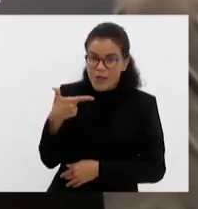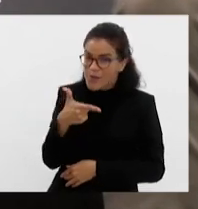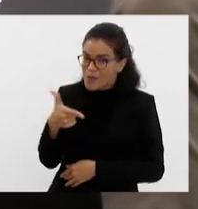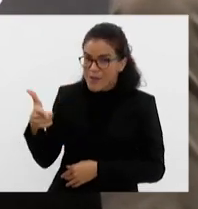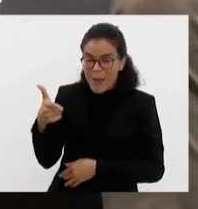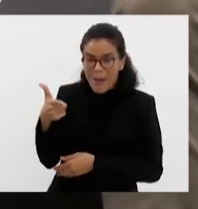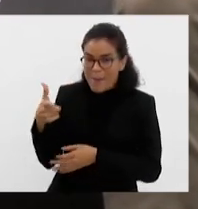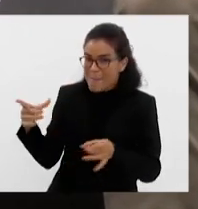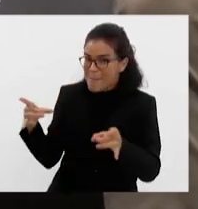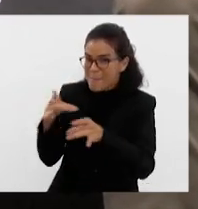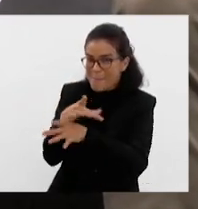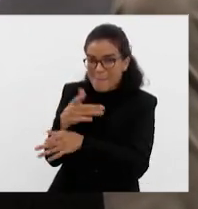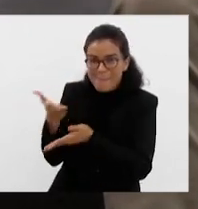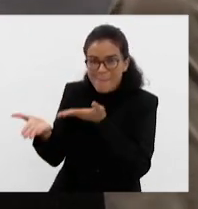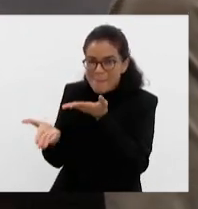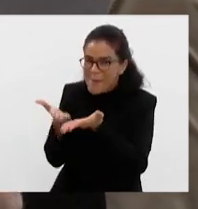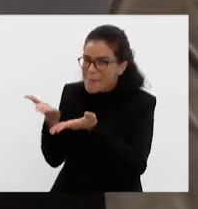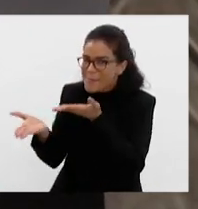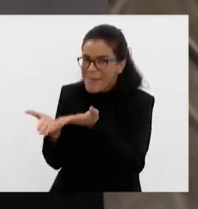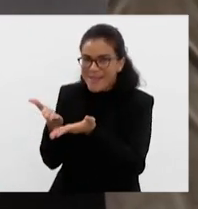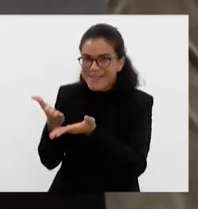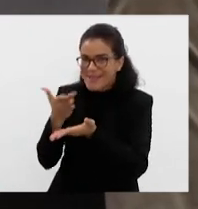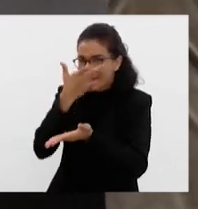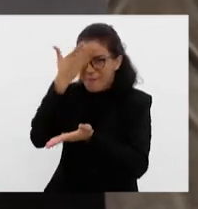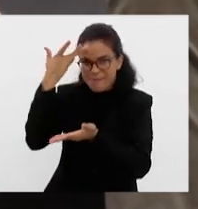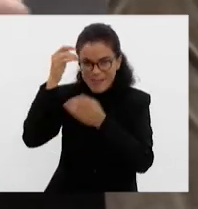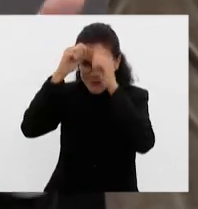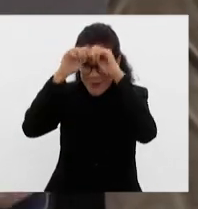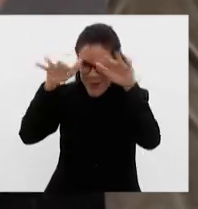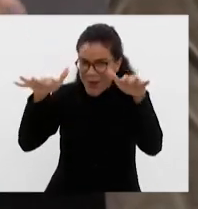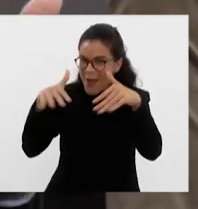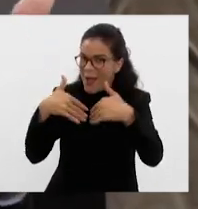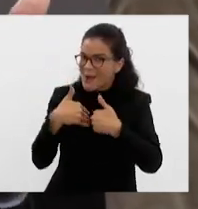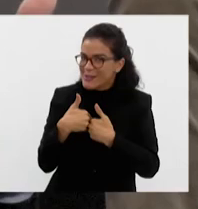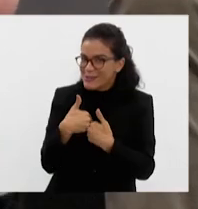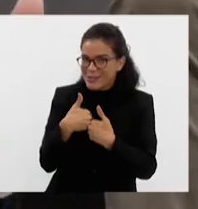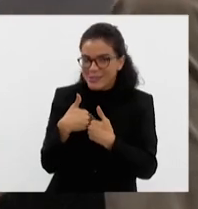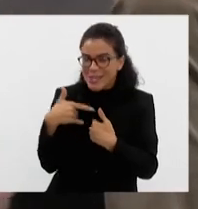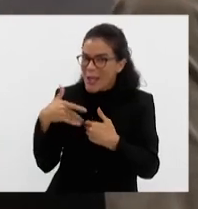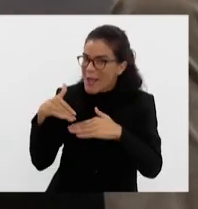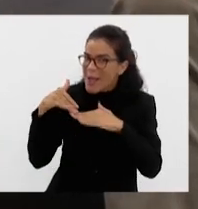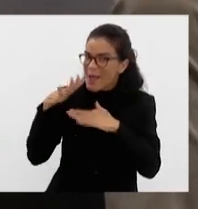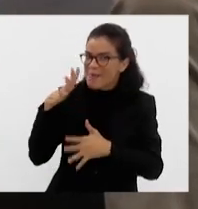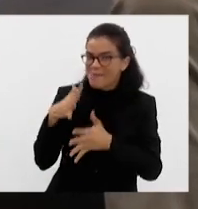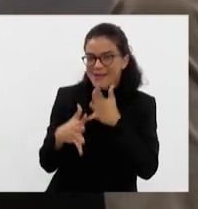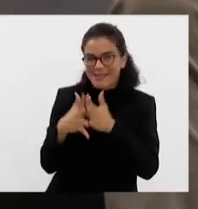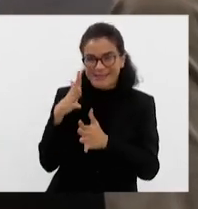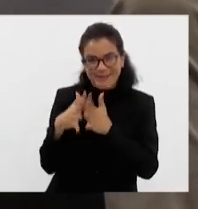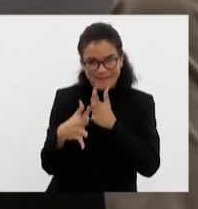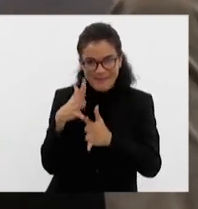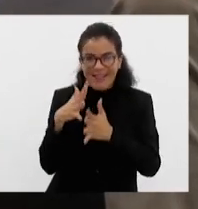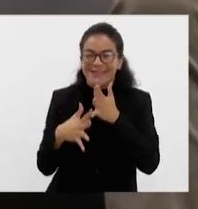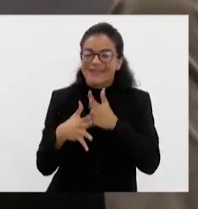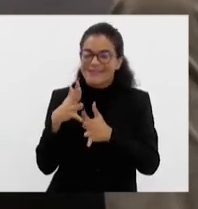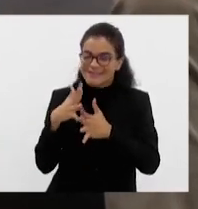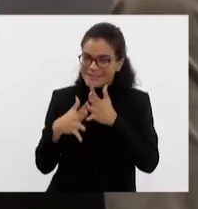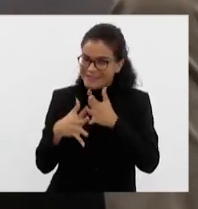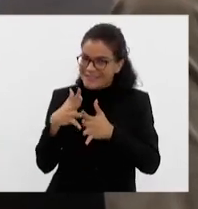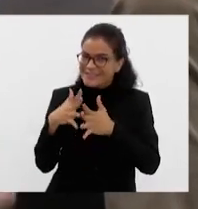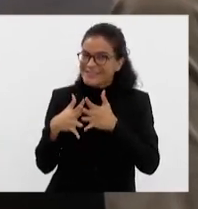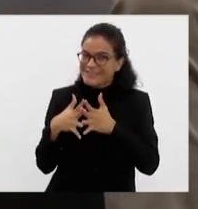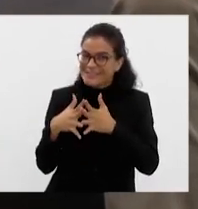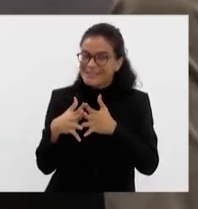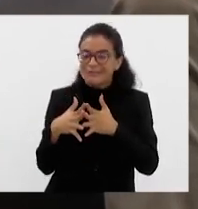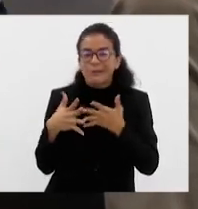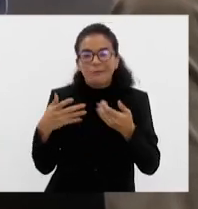para atender o autista. É muito mais complexo essa atividade, muito mais complexo. Então, tem